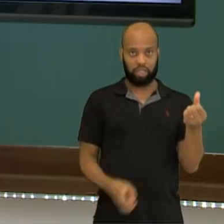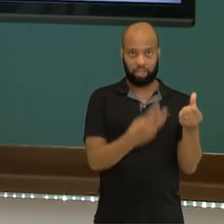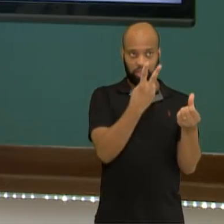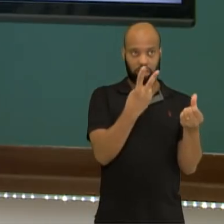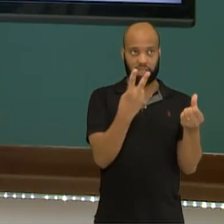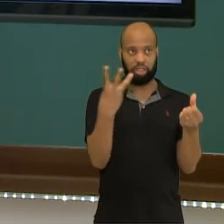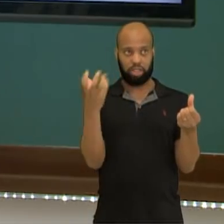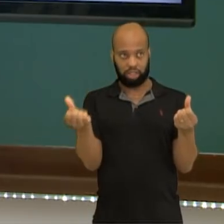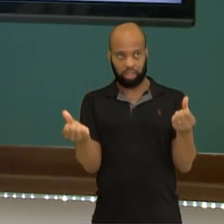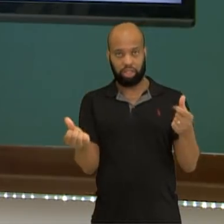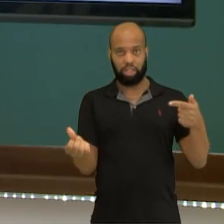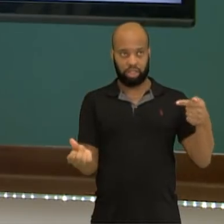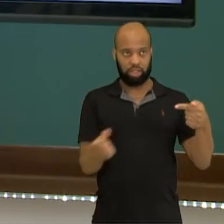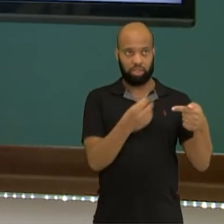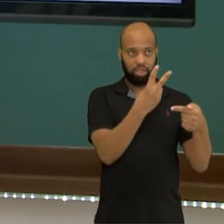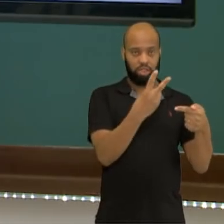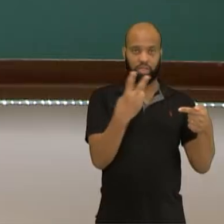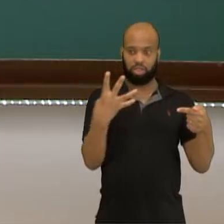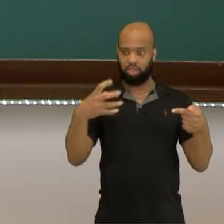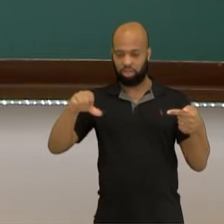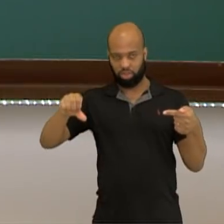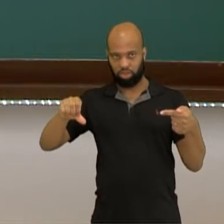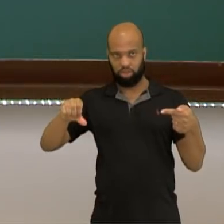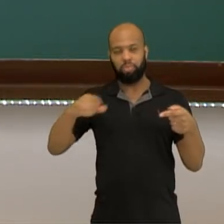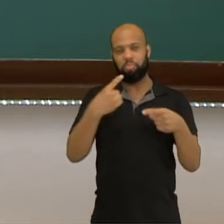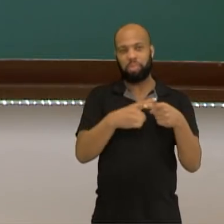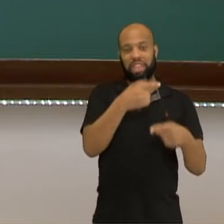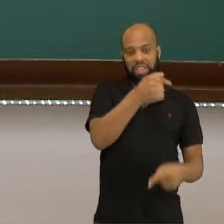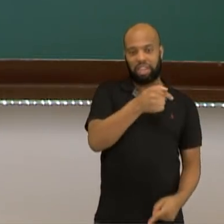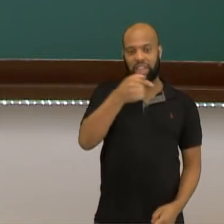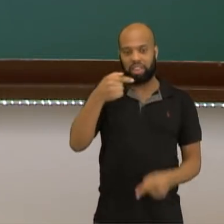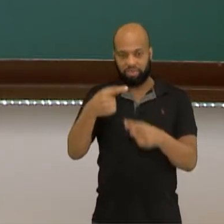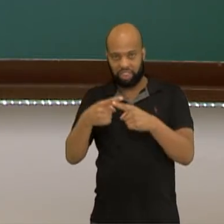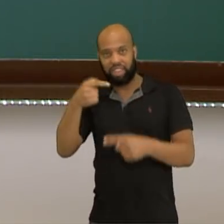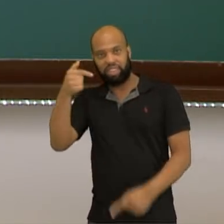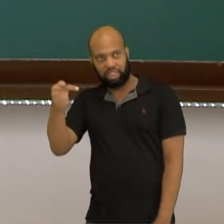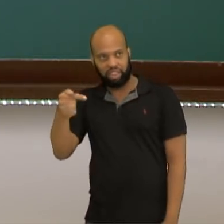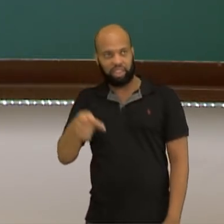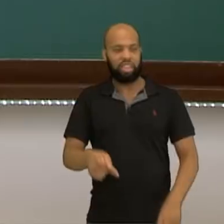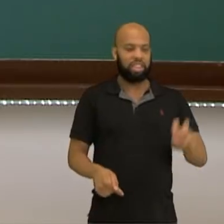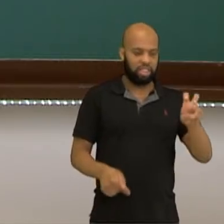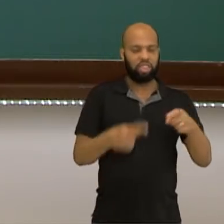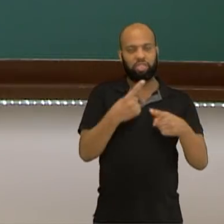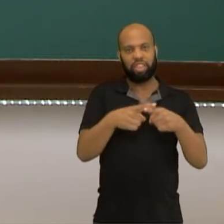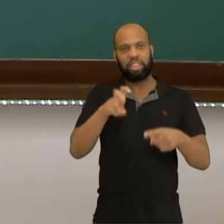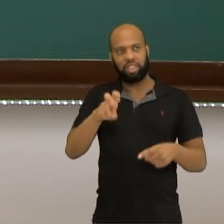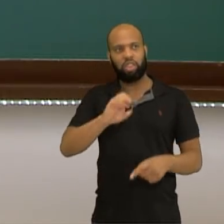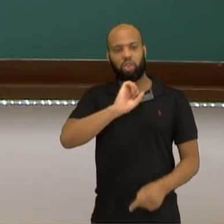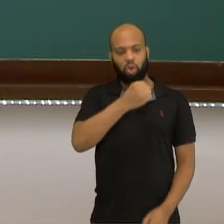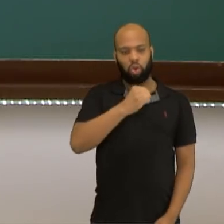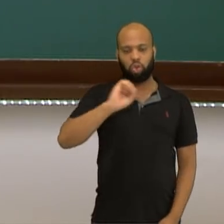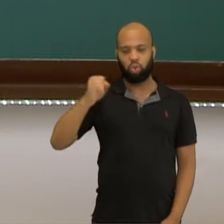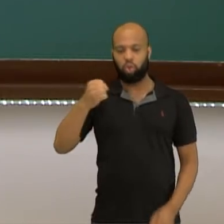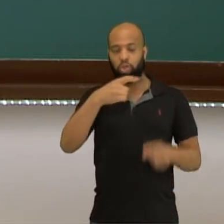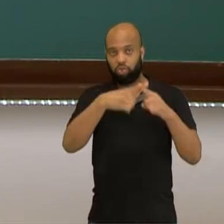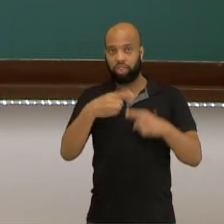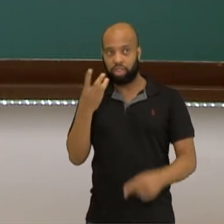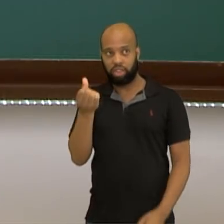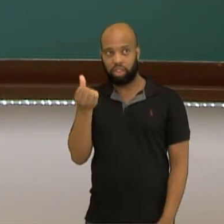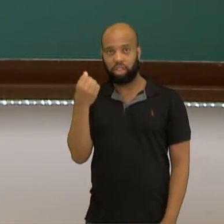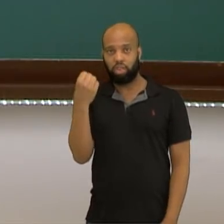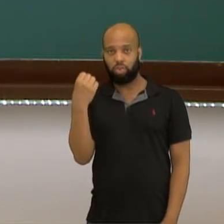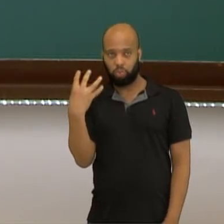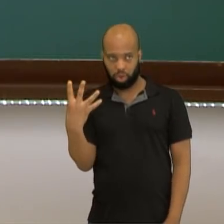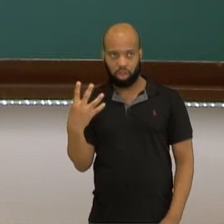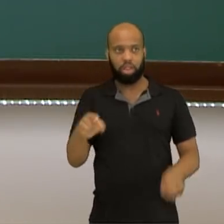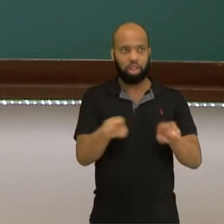7 ao quadrado, 49, porque lembra que é 7 vezes 7, 5 vezes 5, 8 vezes 8, 64, 9 ao quadrado, 81 e